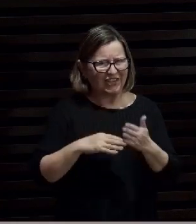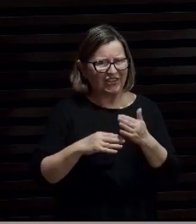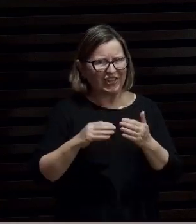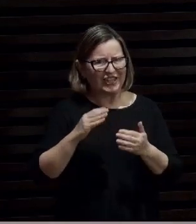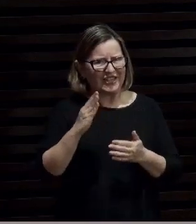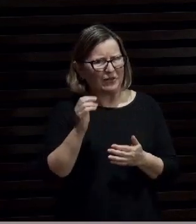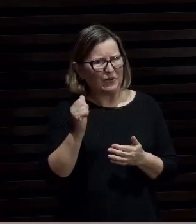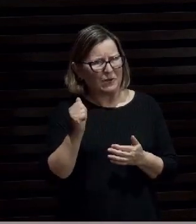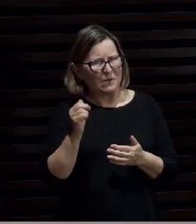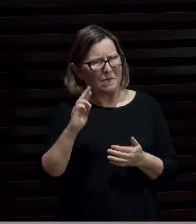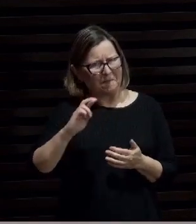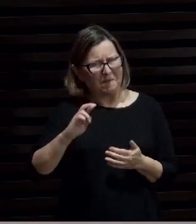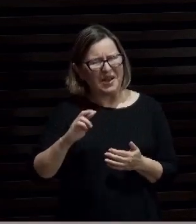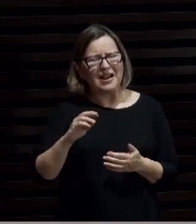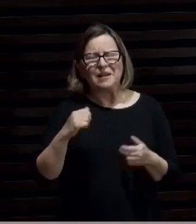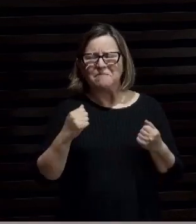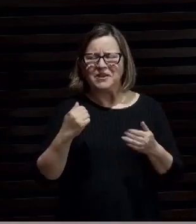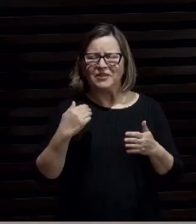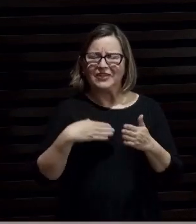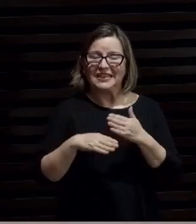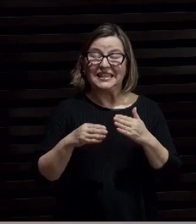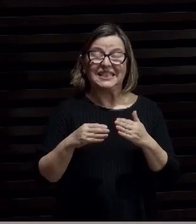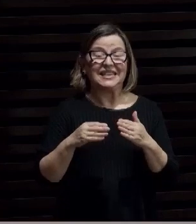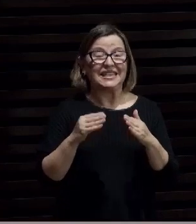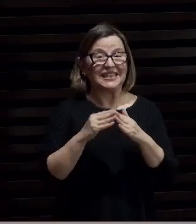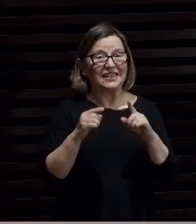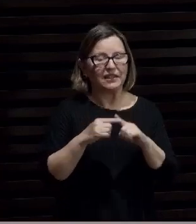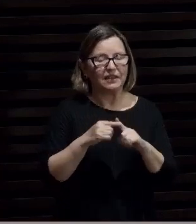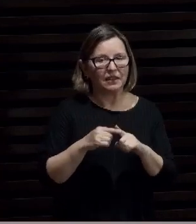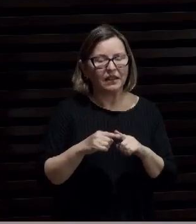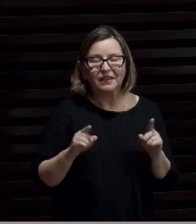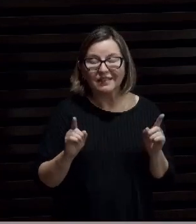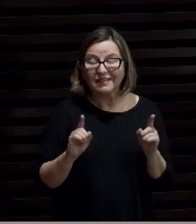Preciso dar o dízimo, preciso ler mais a Bíblia. Não!